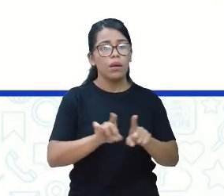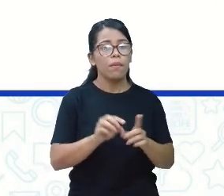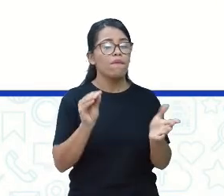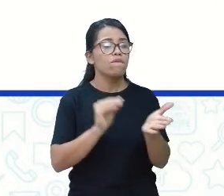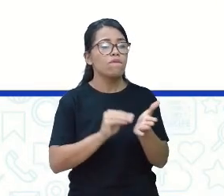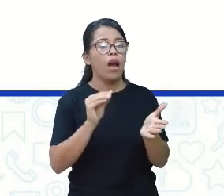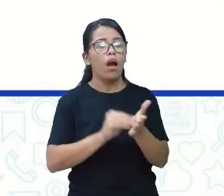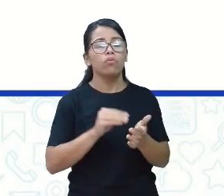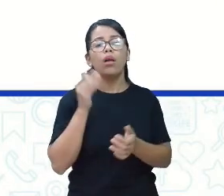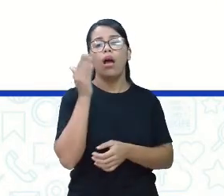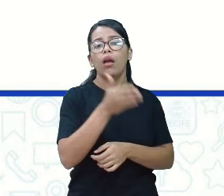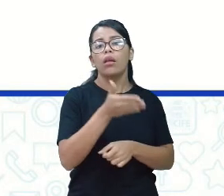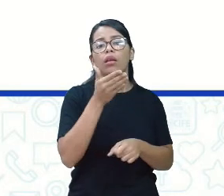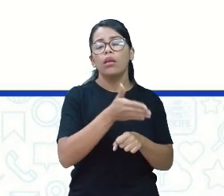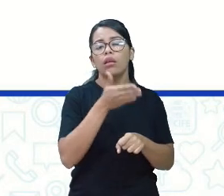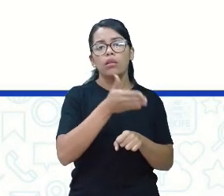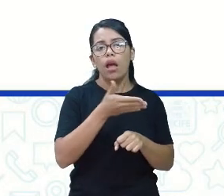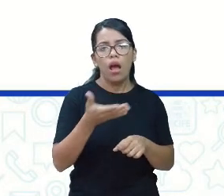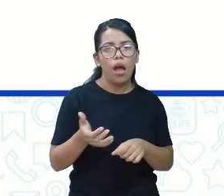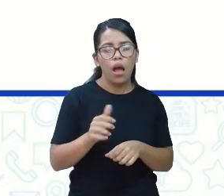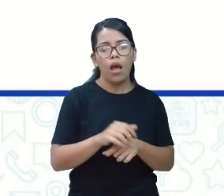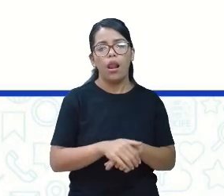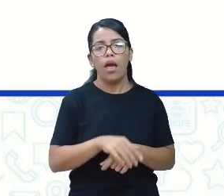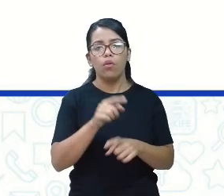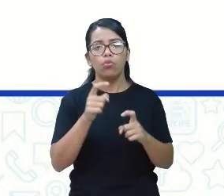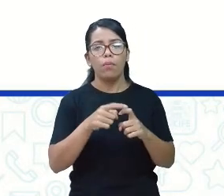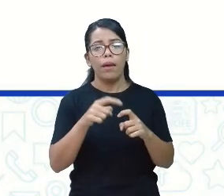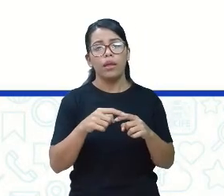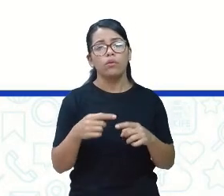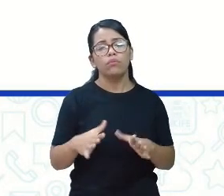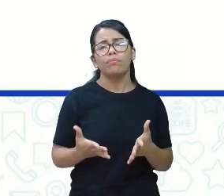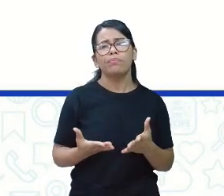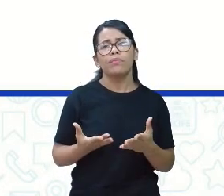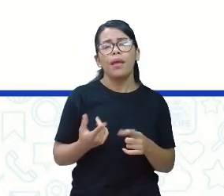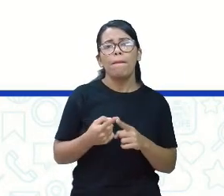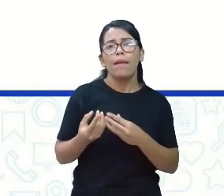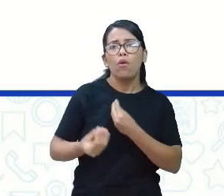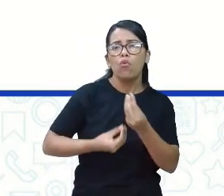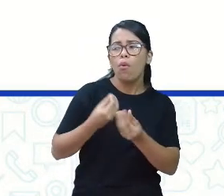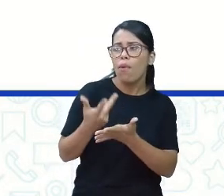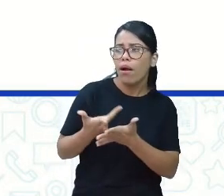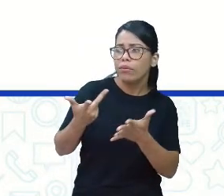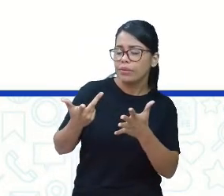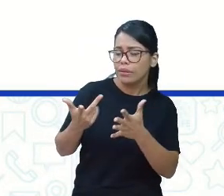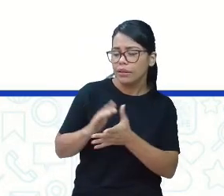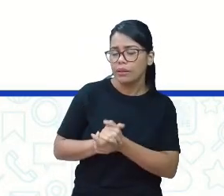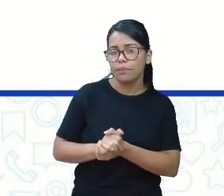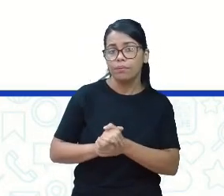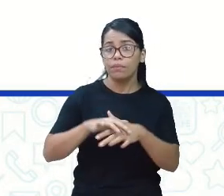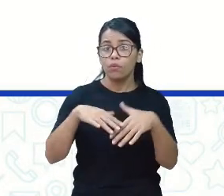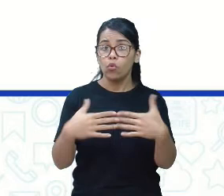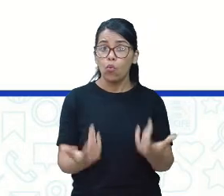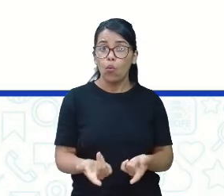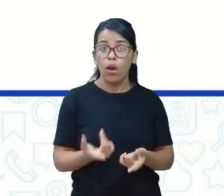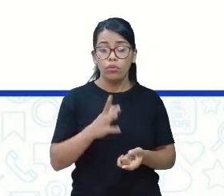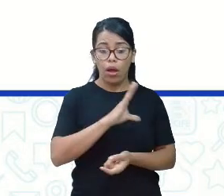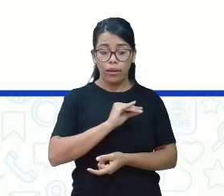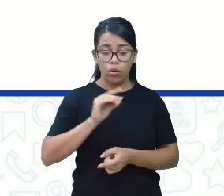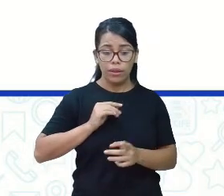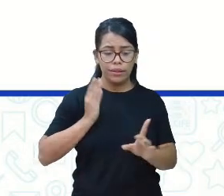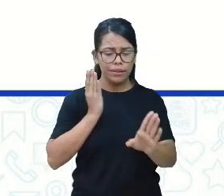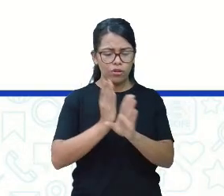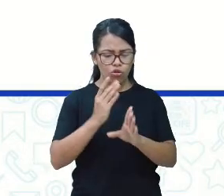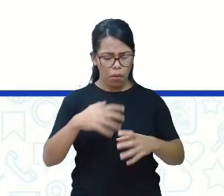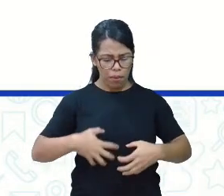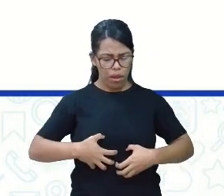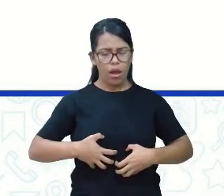médico. Mas como isso acontece, professora? Porque em muitos casos, quando as adolescentes descobrem a gravidez,